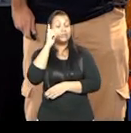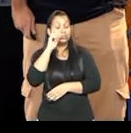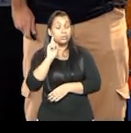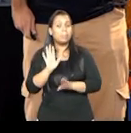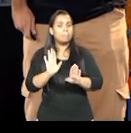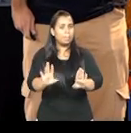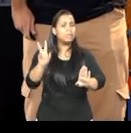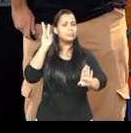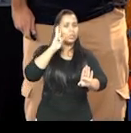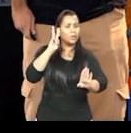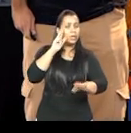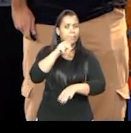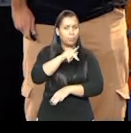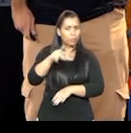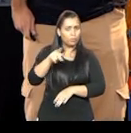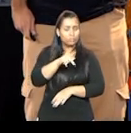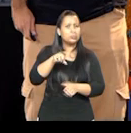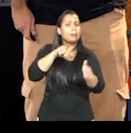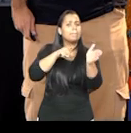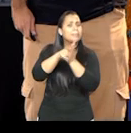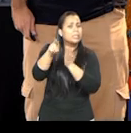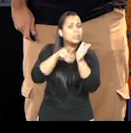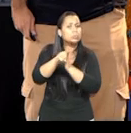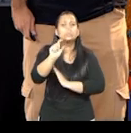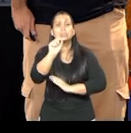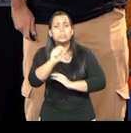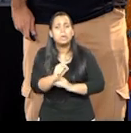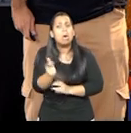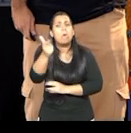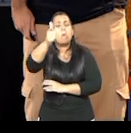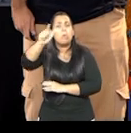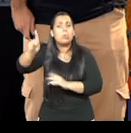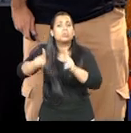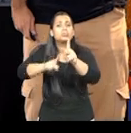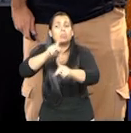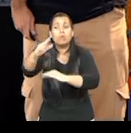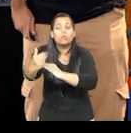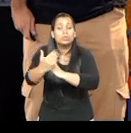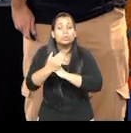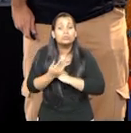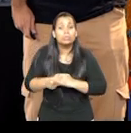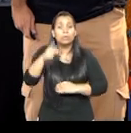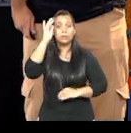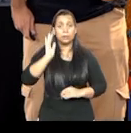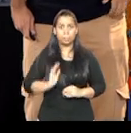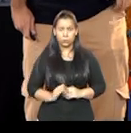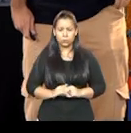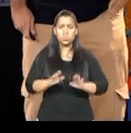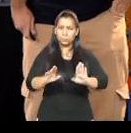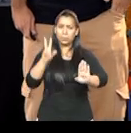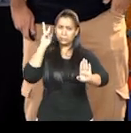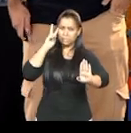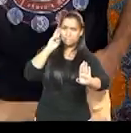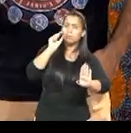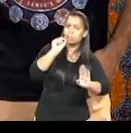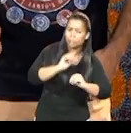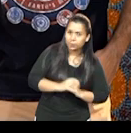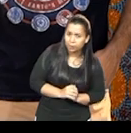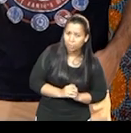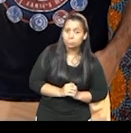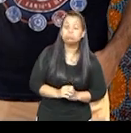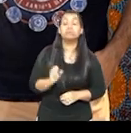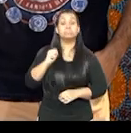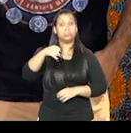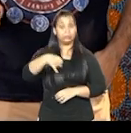Mas eu lembro que a professora Andréa perguntou a respeito de outros povos que colaboraram para o Brasil. Vocês se lembram quais eram?